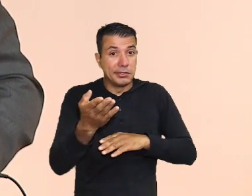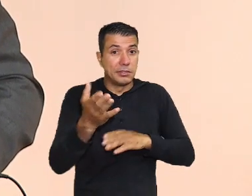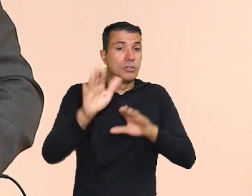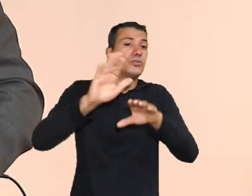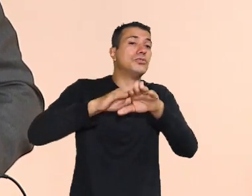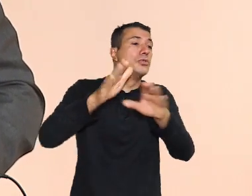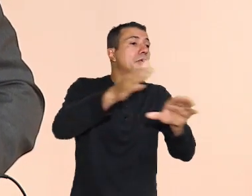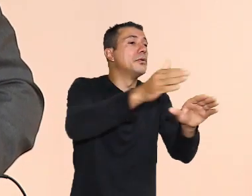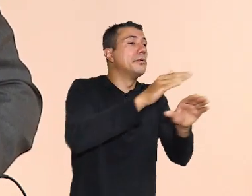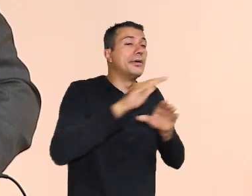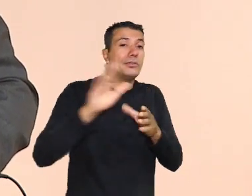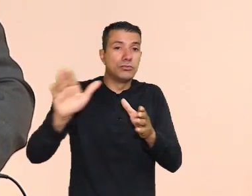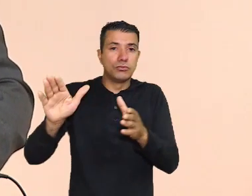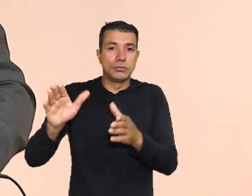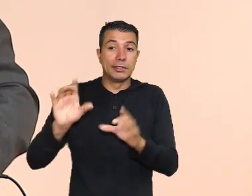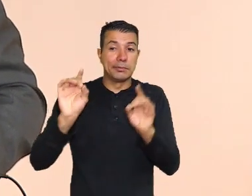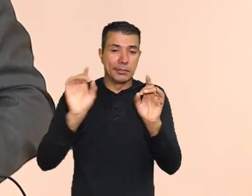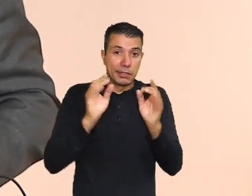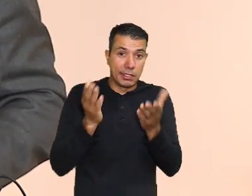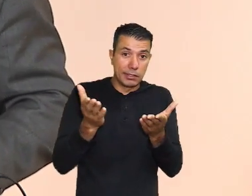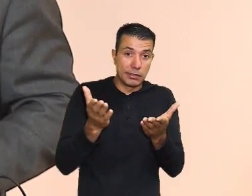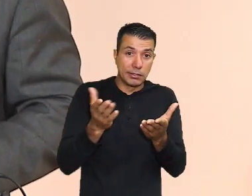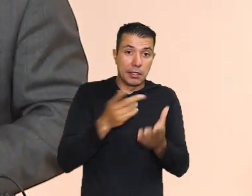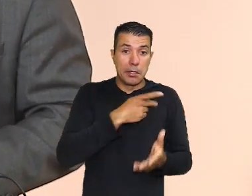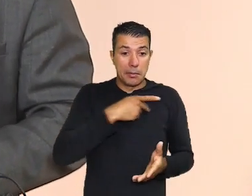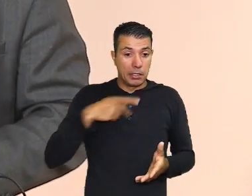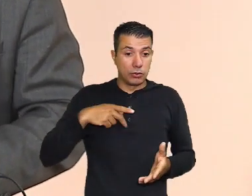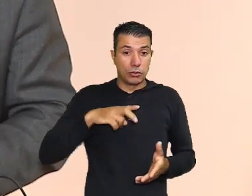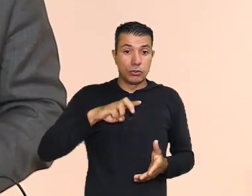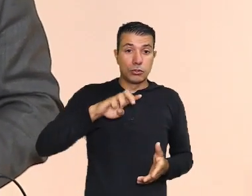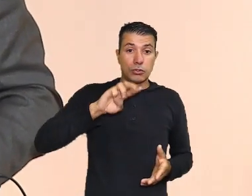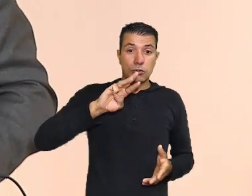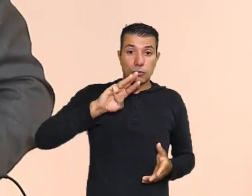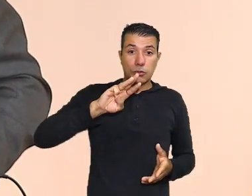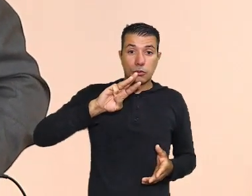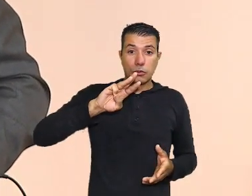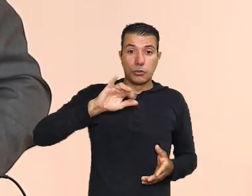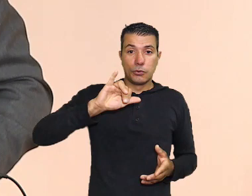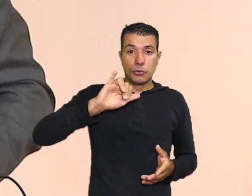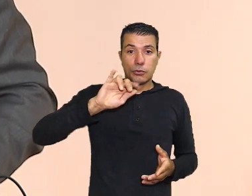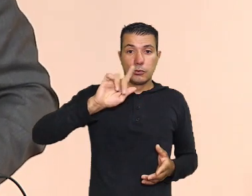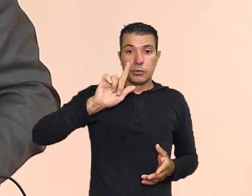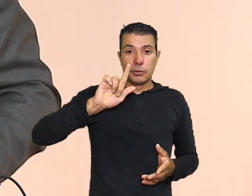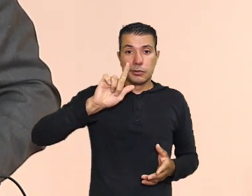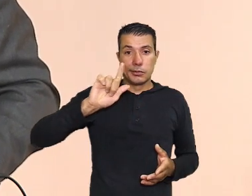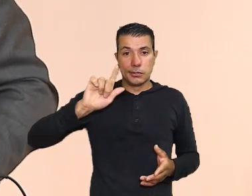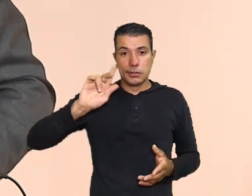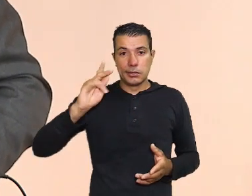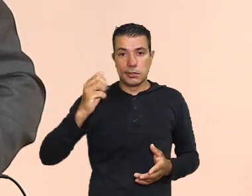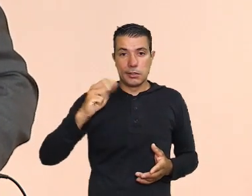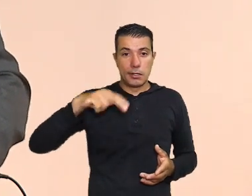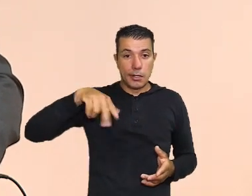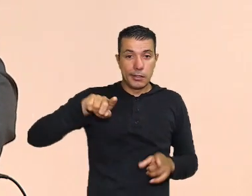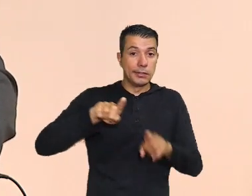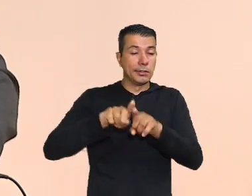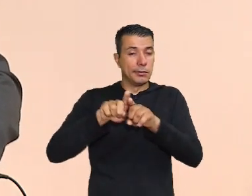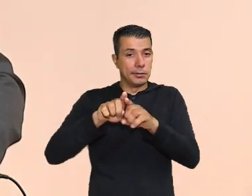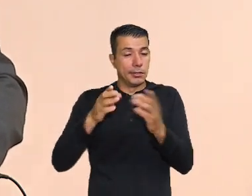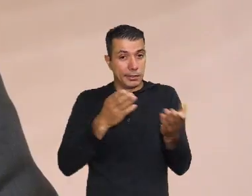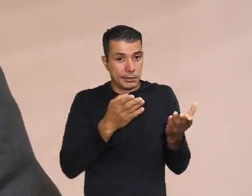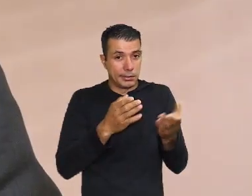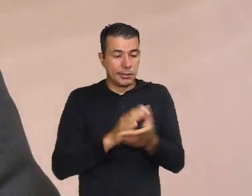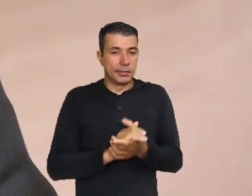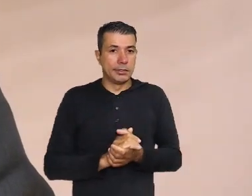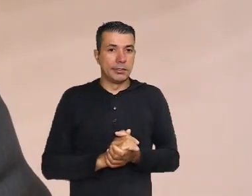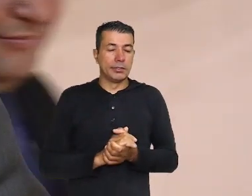nossos convidados especiais. Em primeiro lugar, quero chamar o pastor William, nosso amigo, para que ele possa estar conosco. Para quem